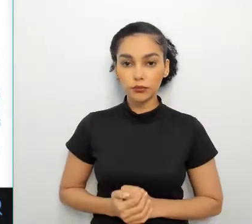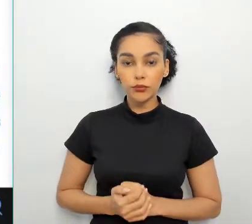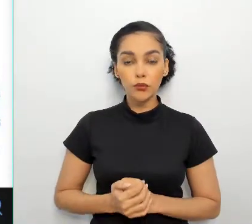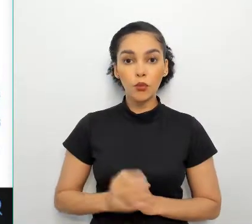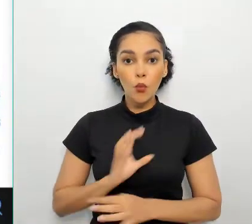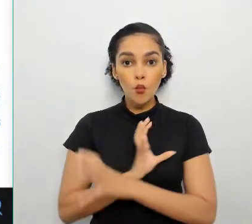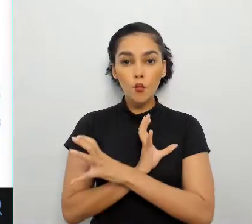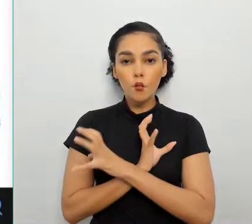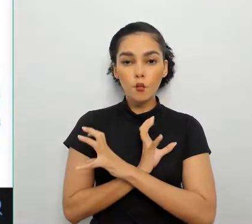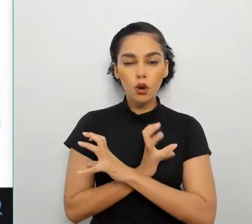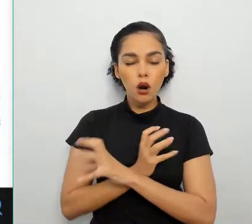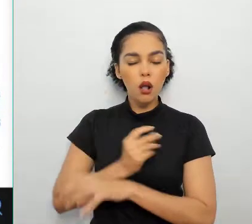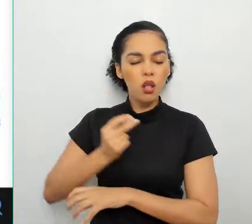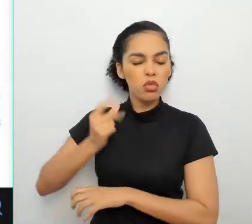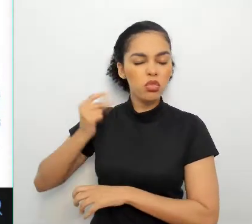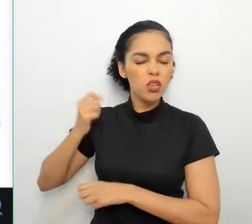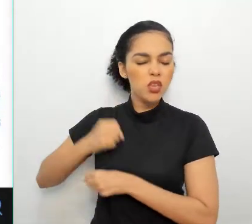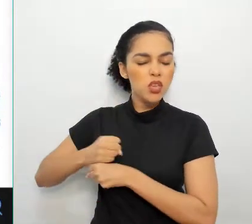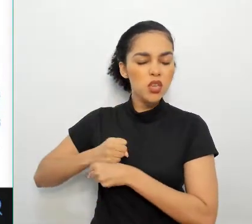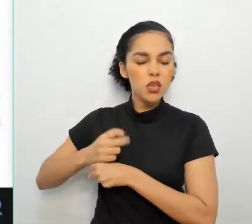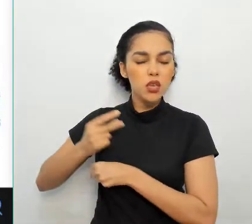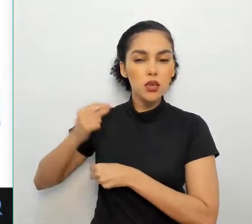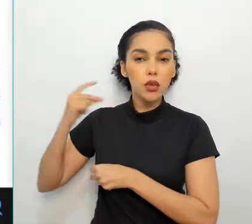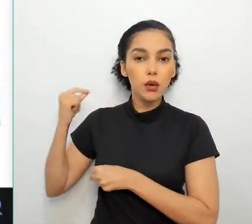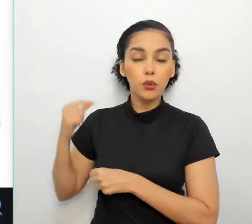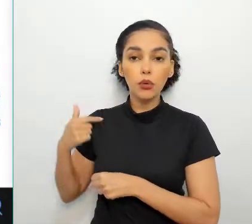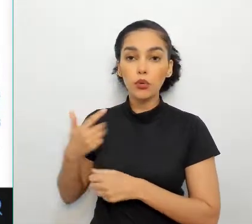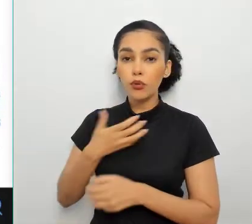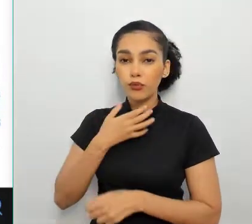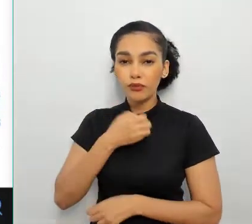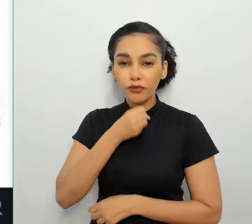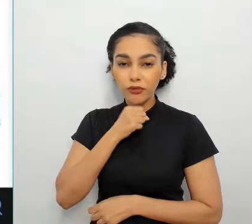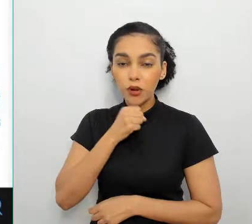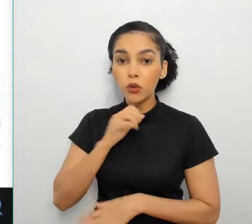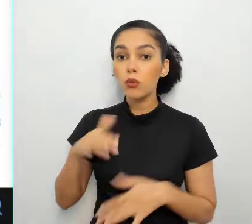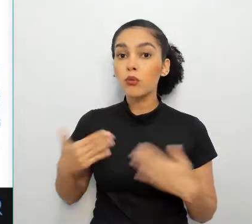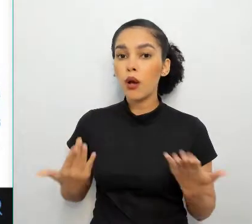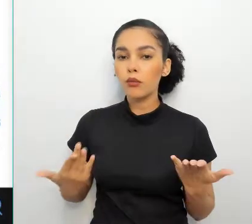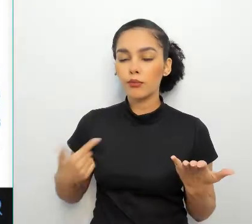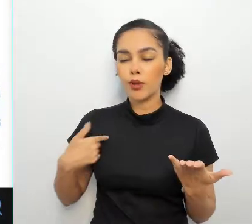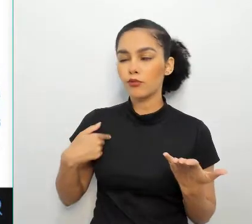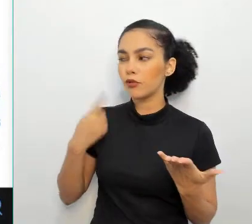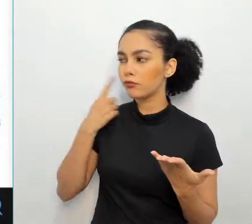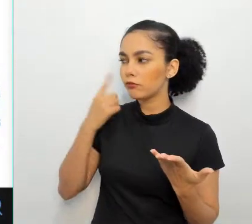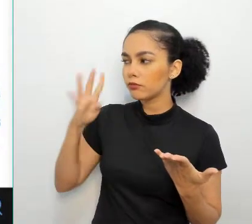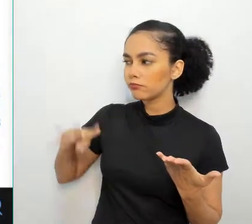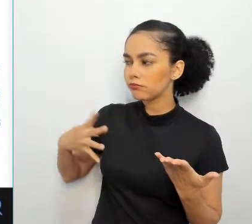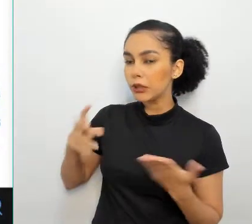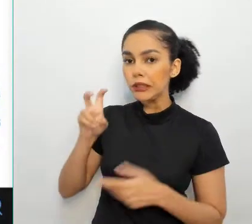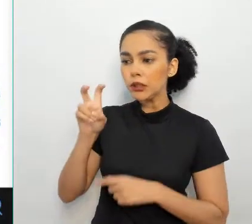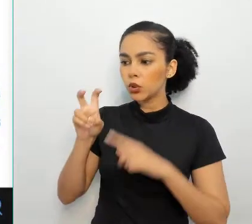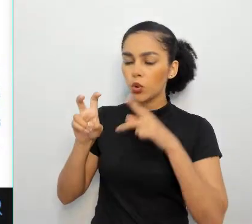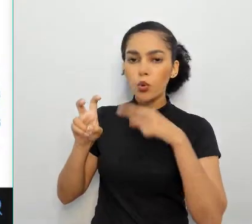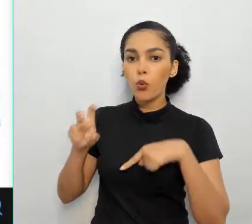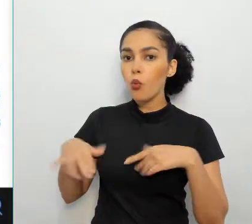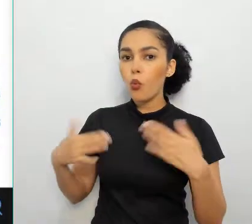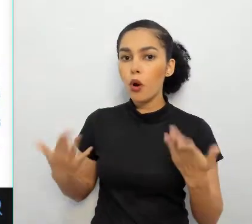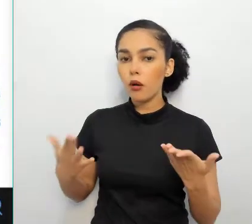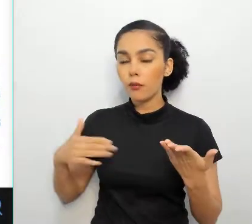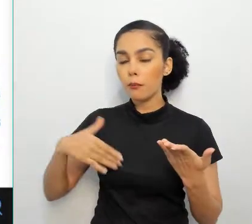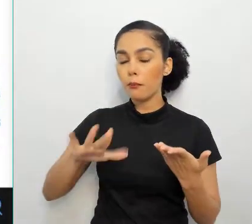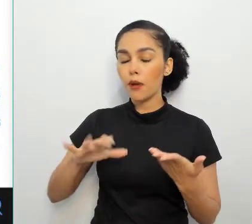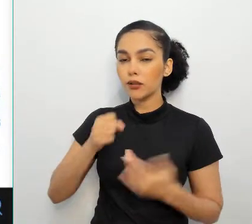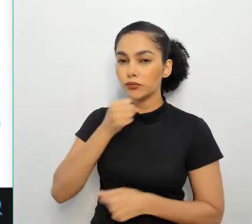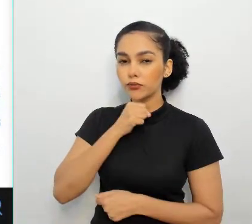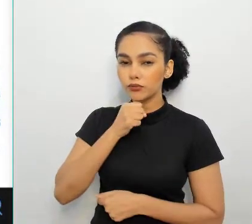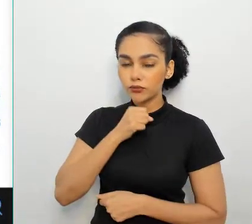antigo encontrado nessa expedição foi, aí eu vou ter que determinar entre esses 5 qual é o mais antigo. Para descobrir isso, eu utilizo a